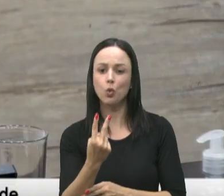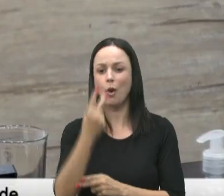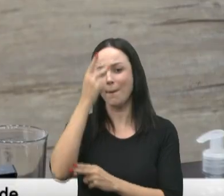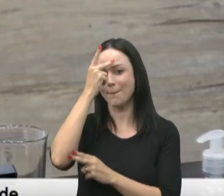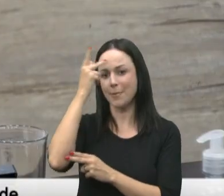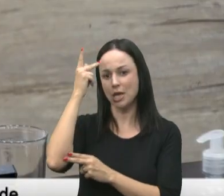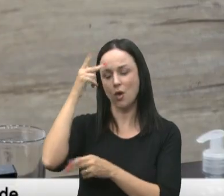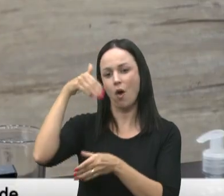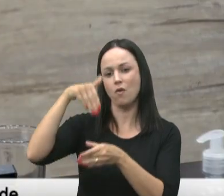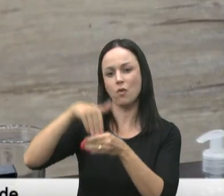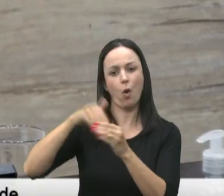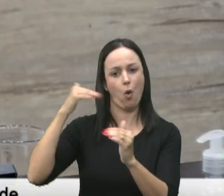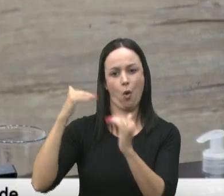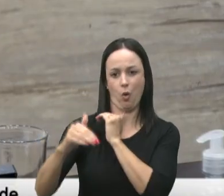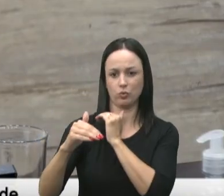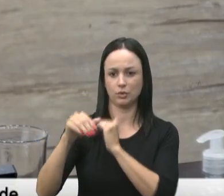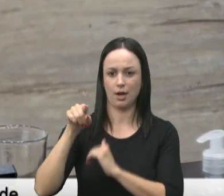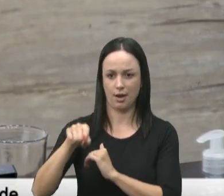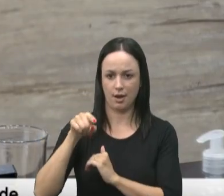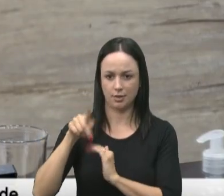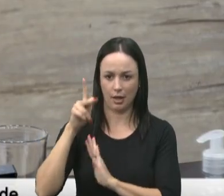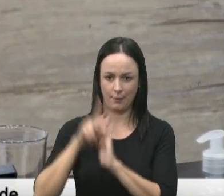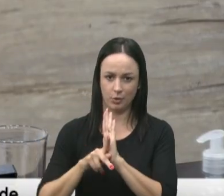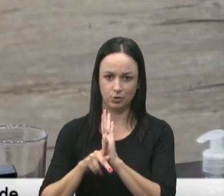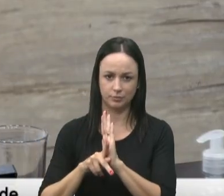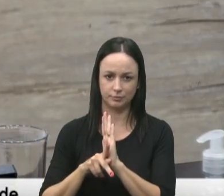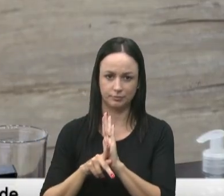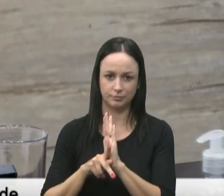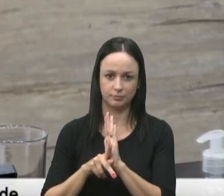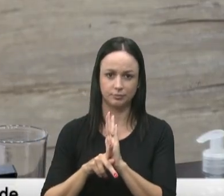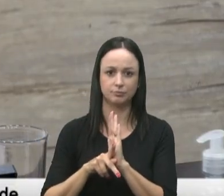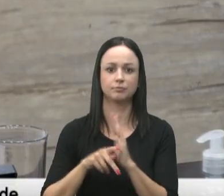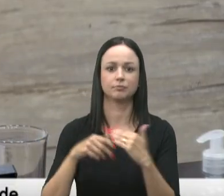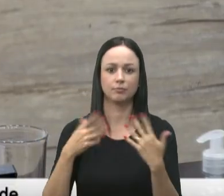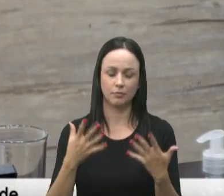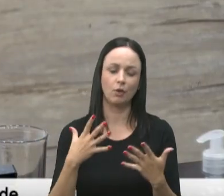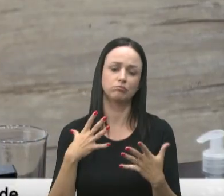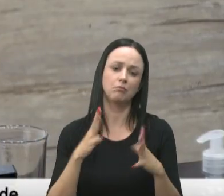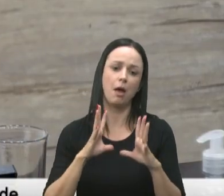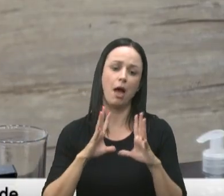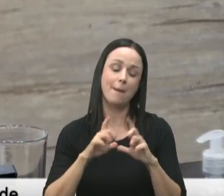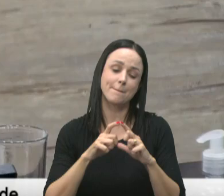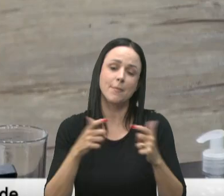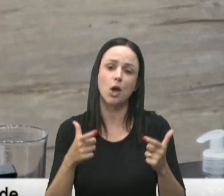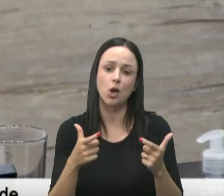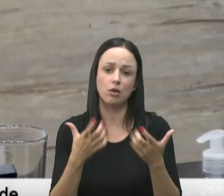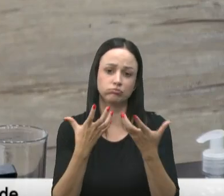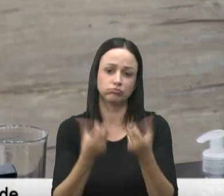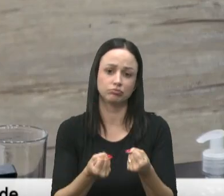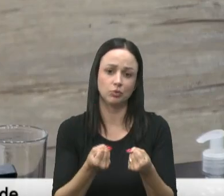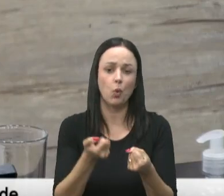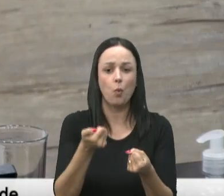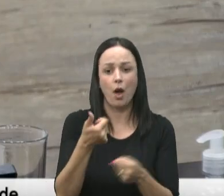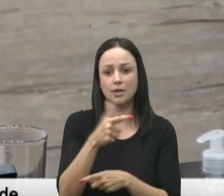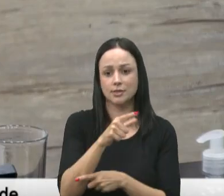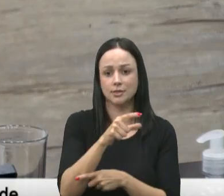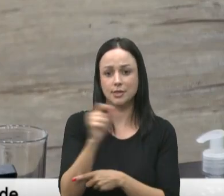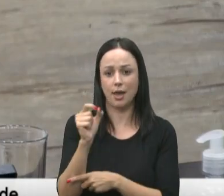votaram contrariamente ao projeto. Então, é uma adesão de praticamente 100%, né?